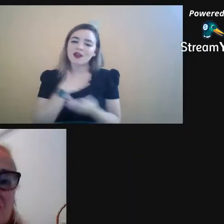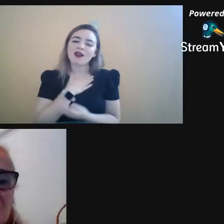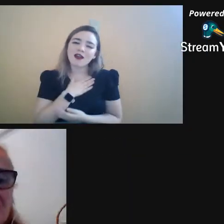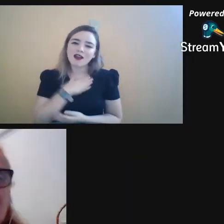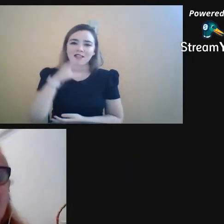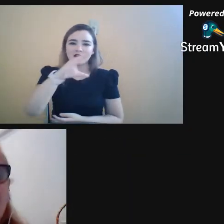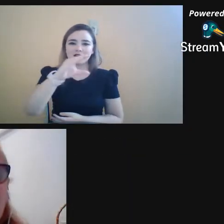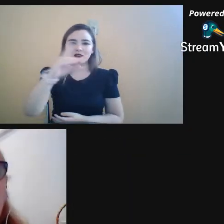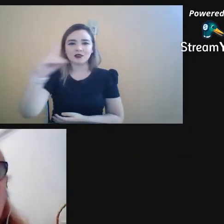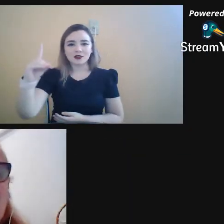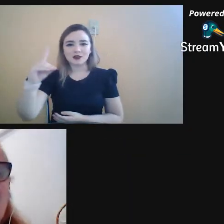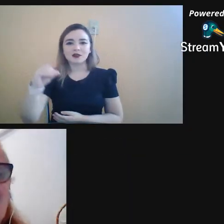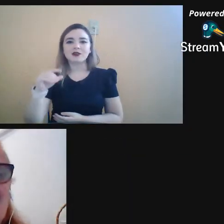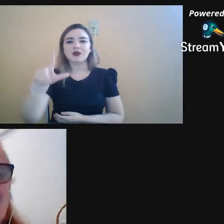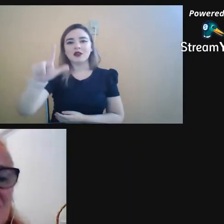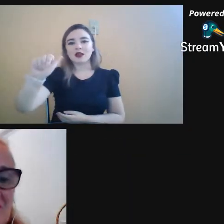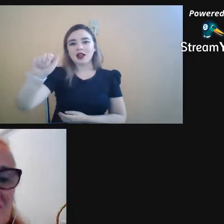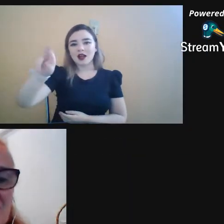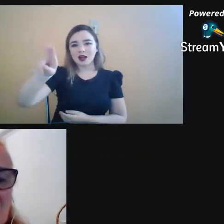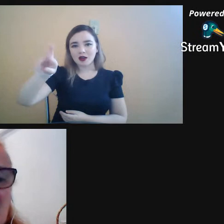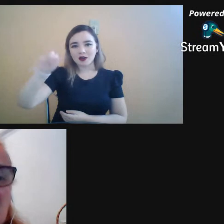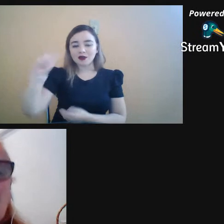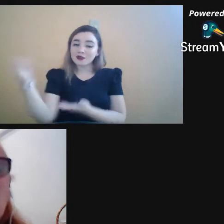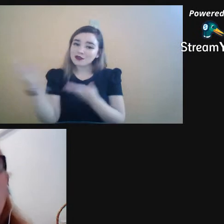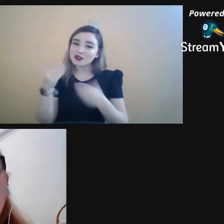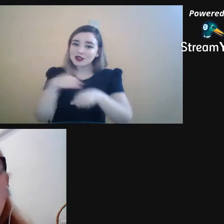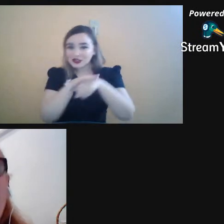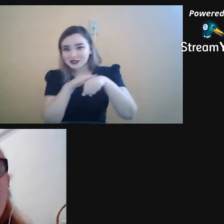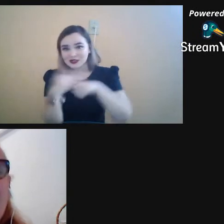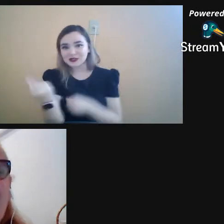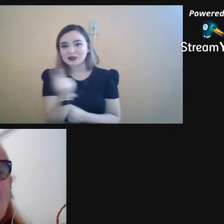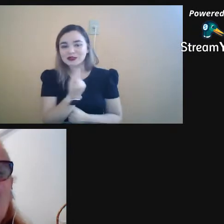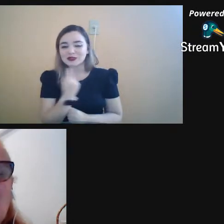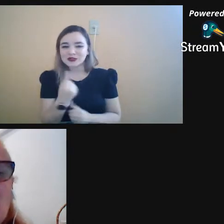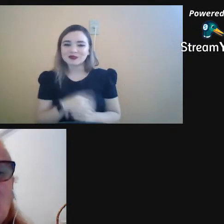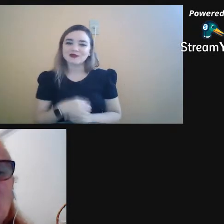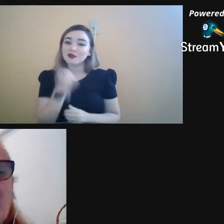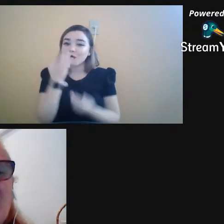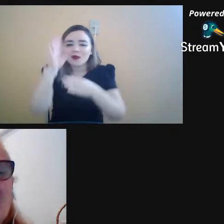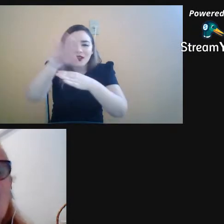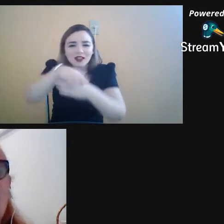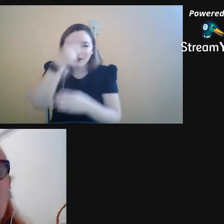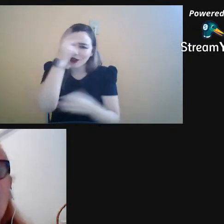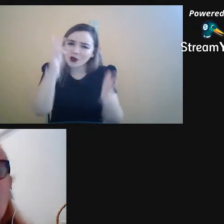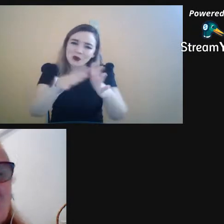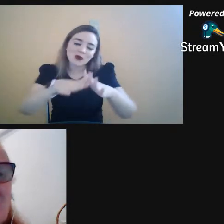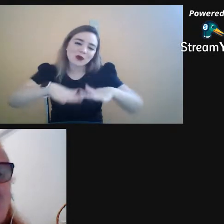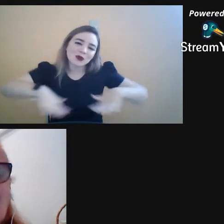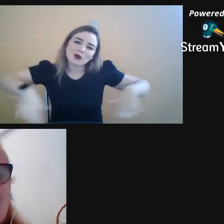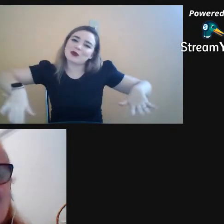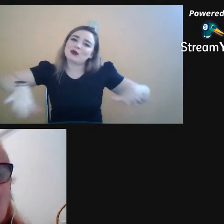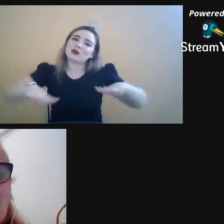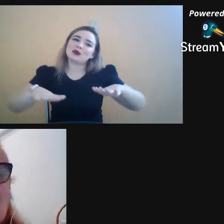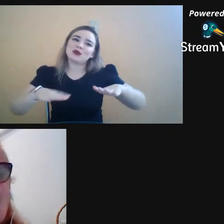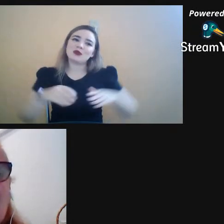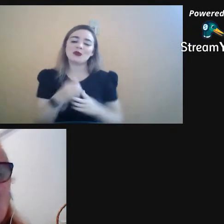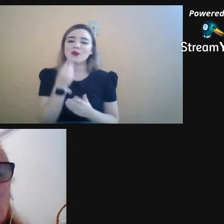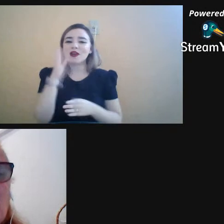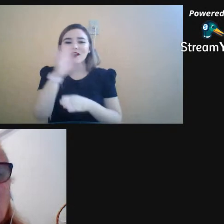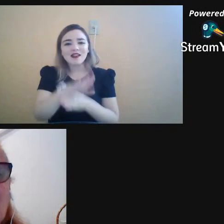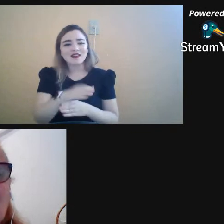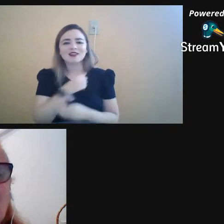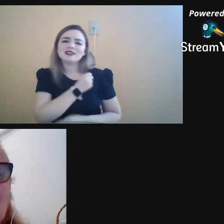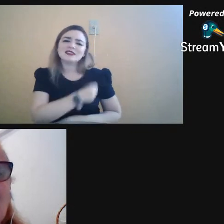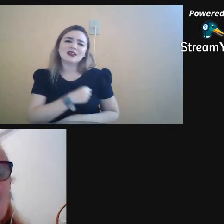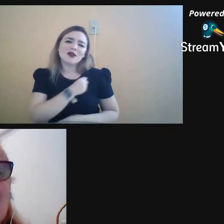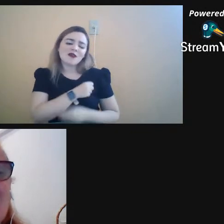Laura Lossurdo. Entra, Laura, vem falar com a gente. Boa tarde a todos, boa tarde, Silvana. Muita saudade de você, muita saudade de